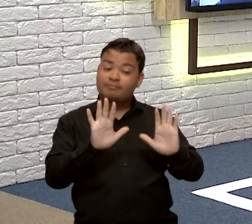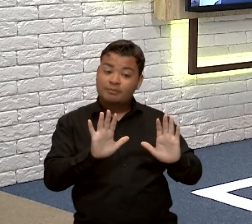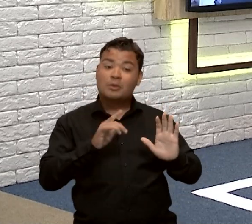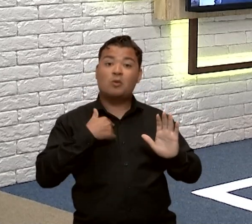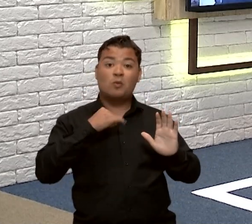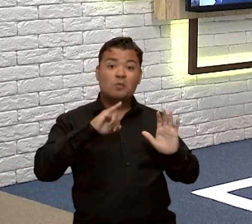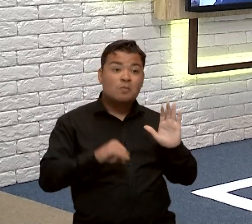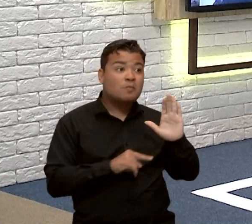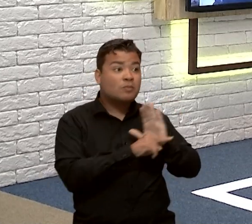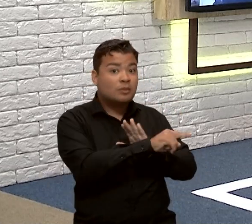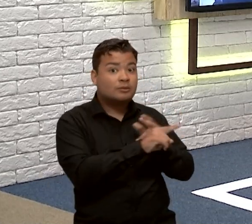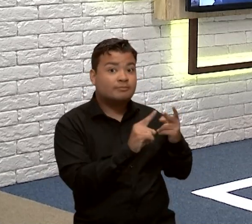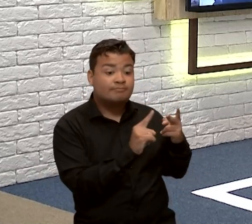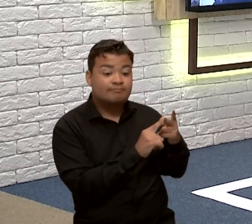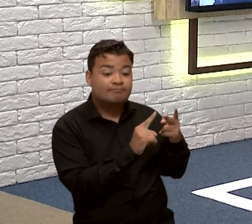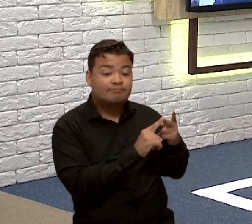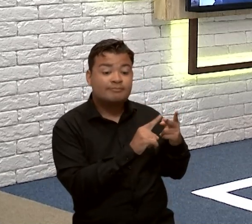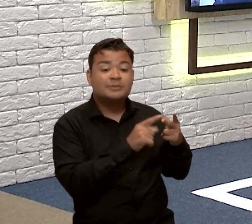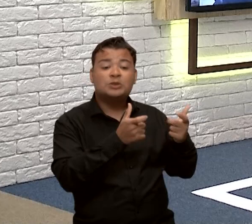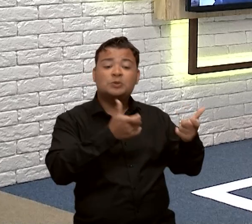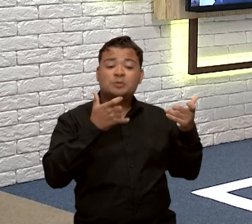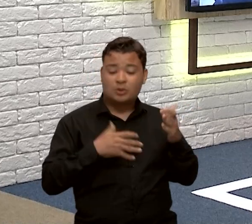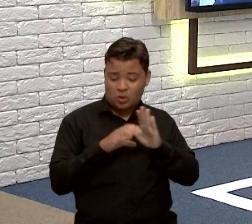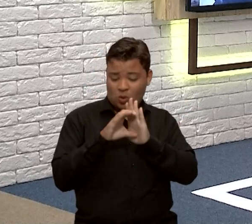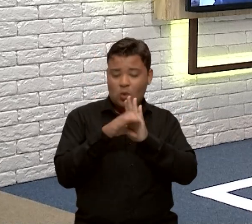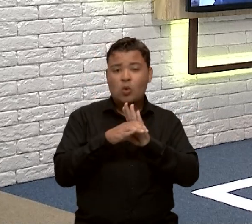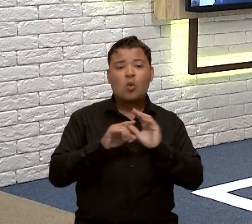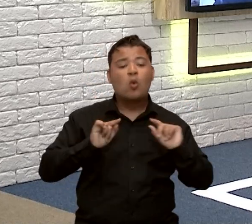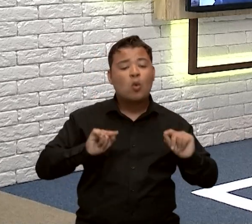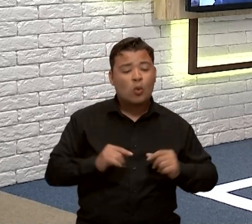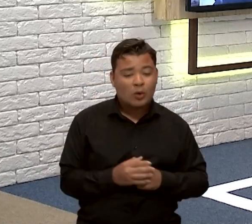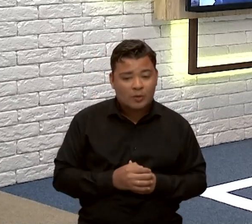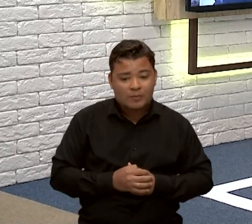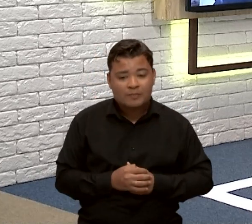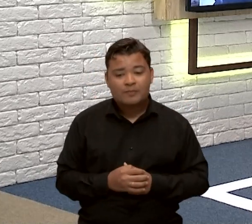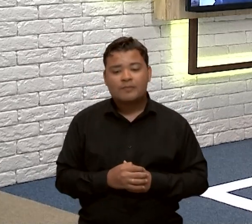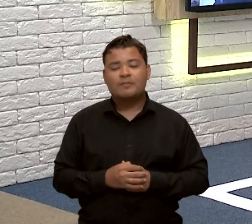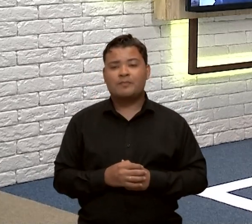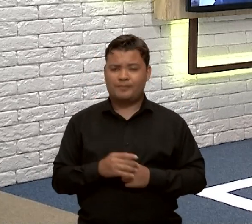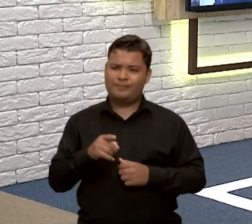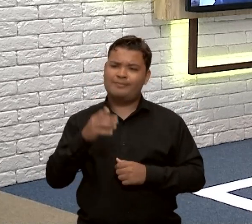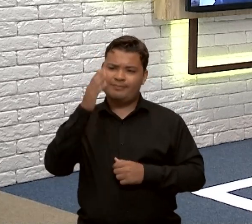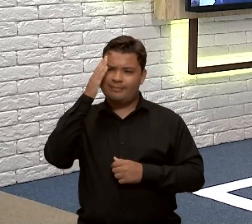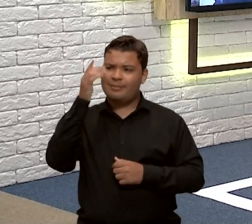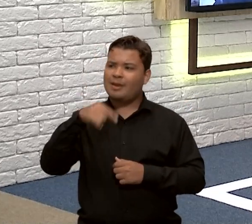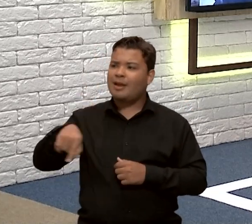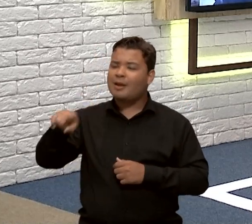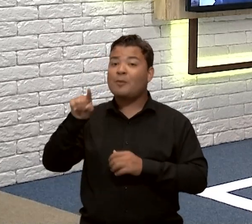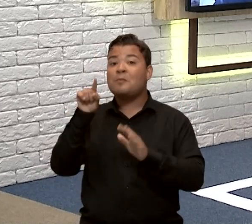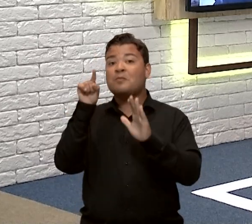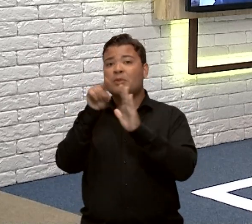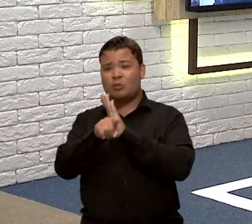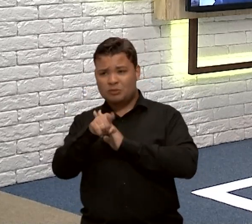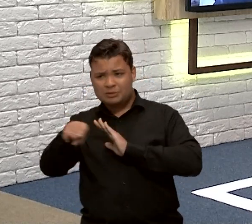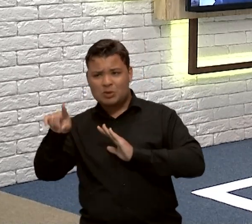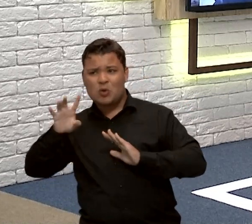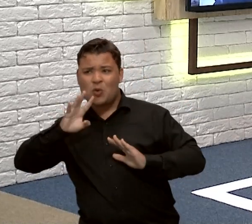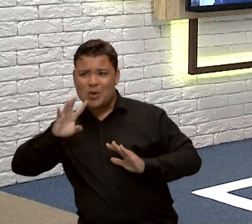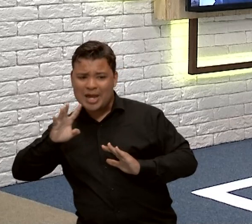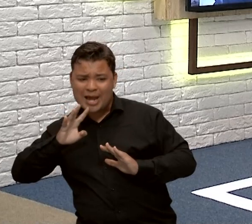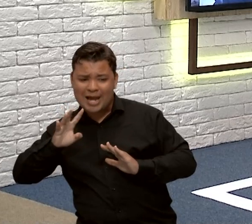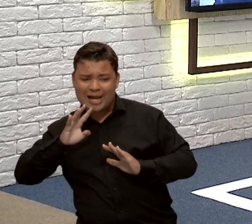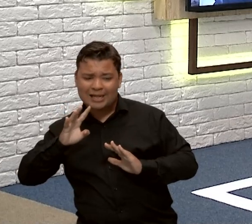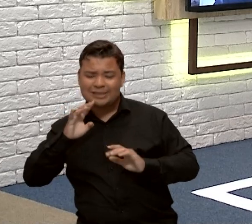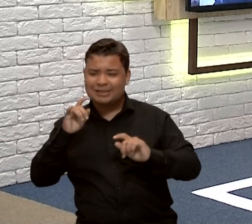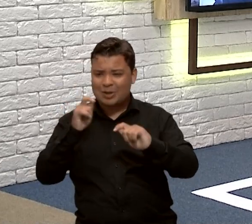pouco mais sobre esse conceito, né? Nossa pergunta para os nossos telespectadores era até, você já ouviu falar sobre economia solidária? Porque eu acho que é um